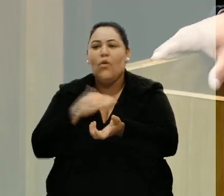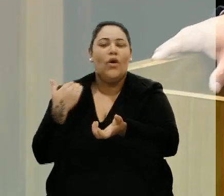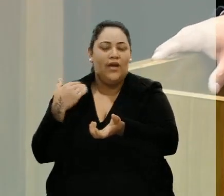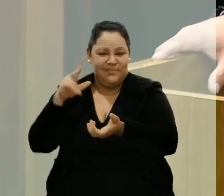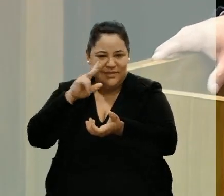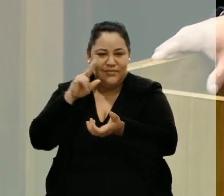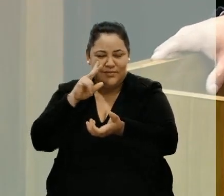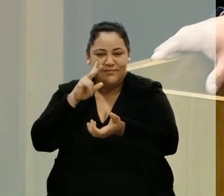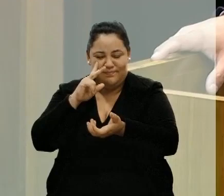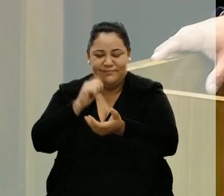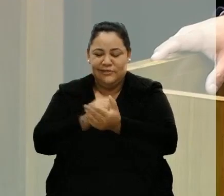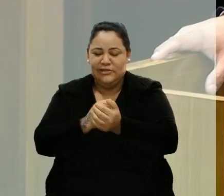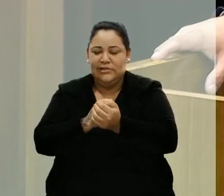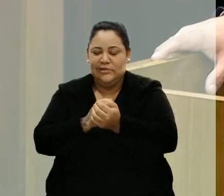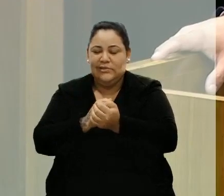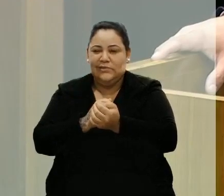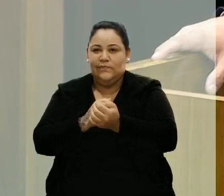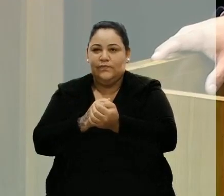3 anjos,